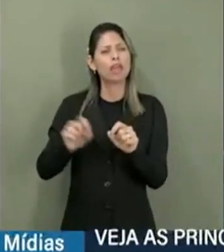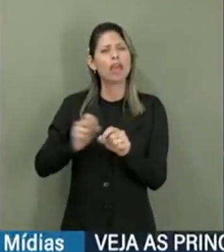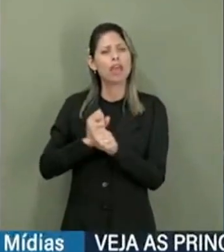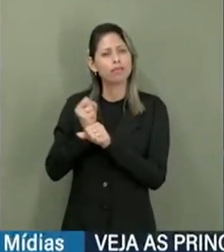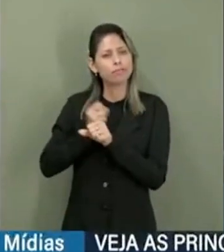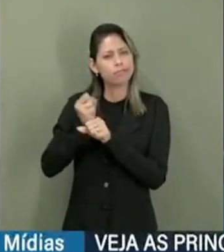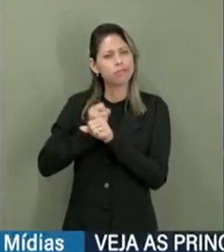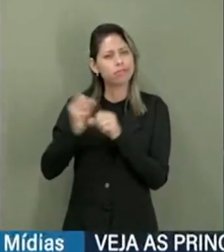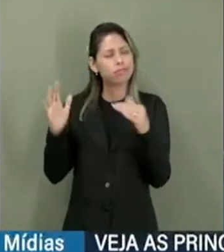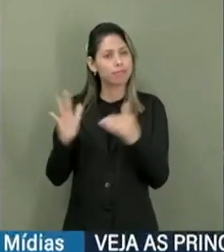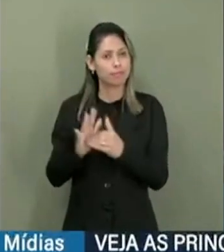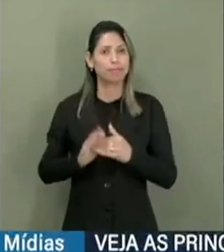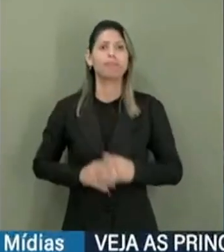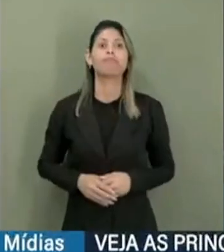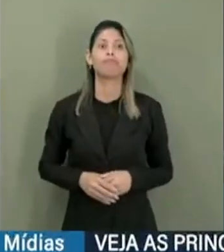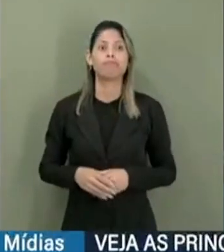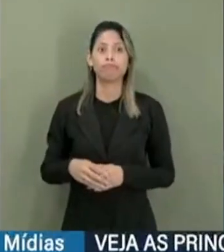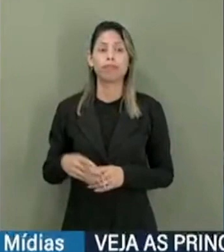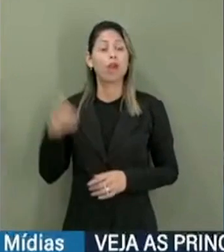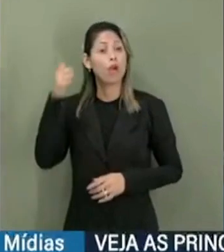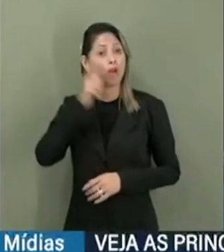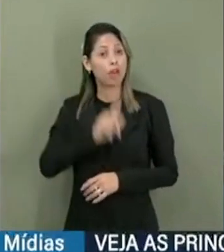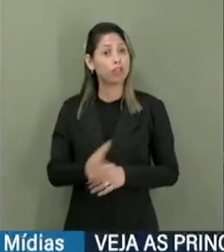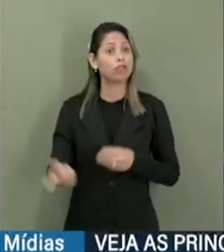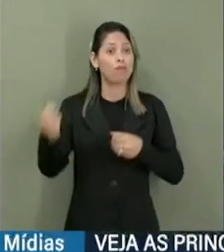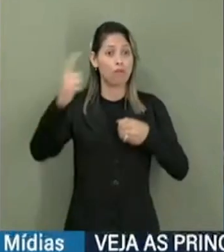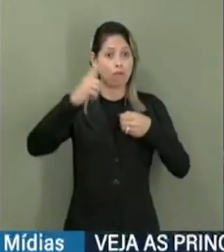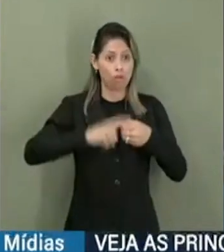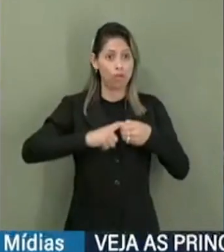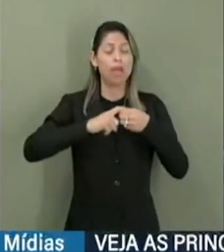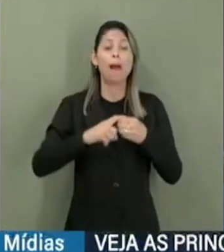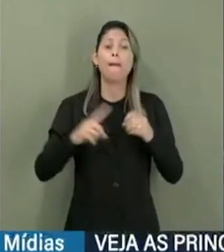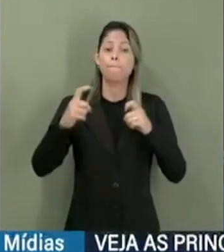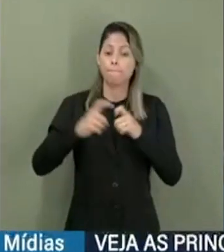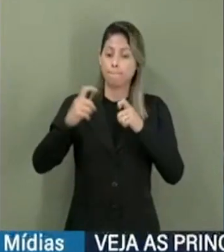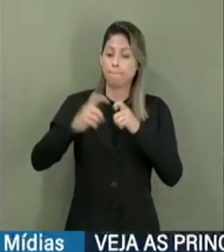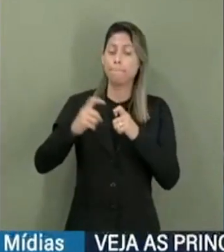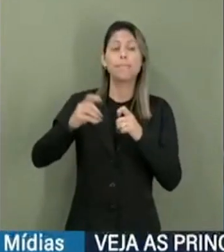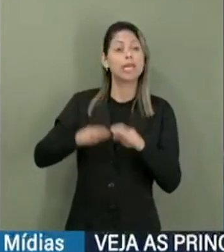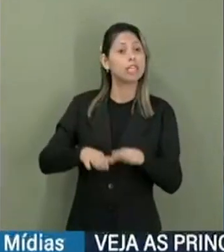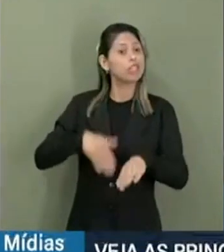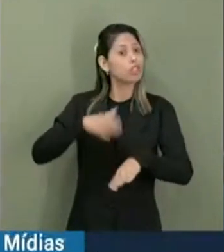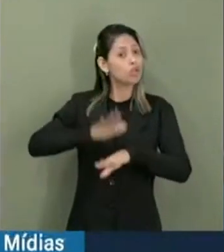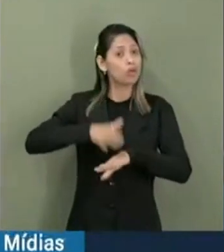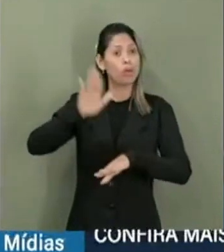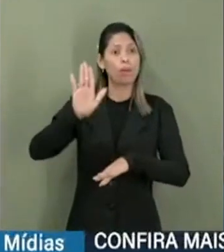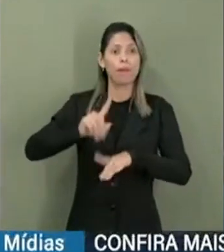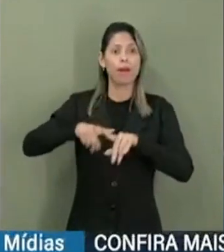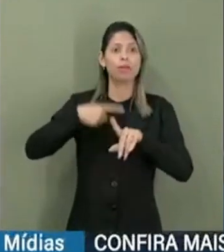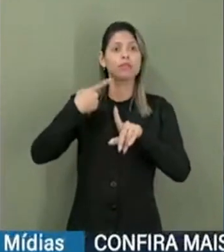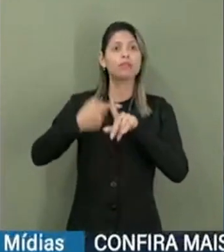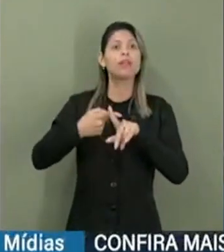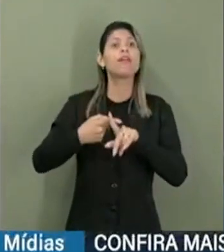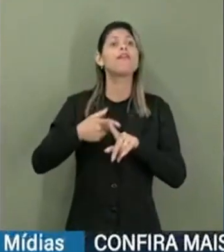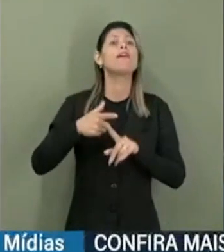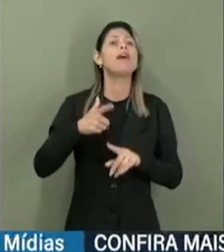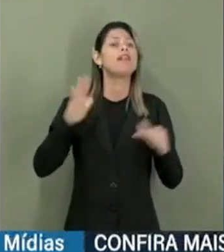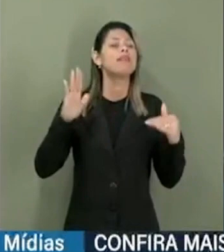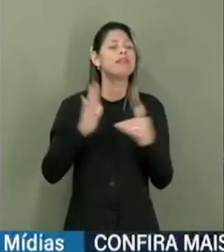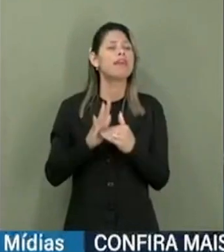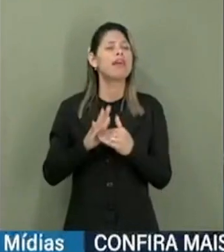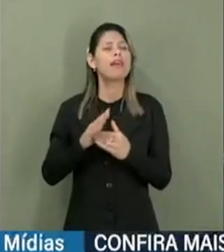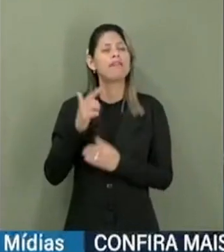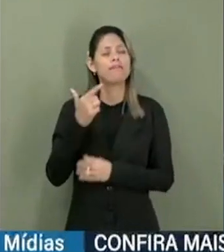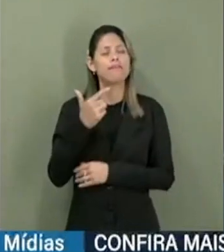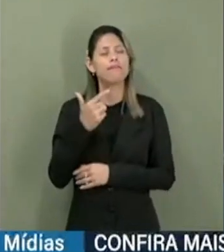anos retomamos o mais médicos para fixar até o fim do ano 28 mil